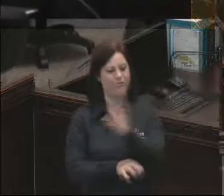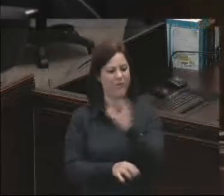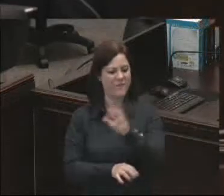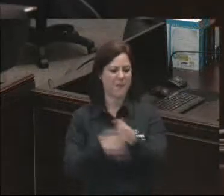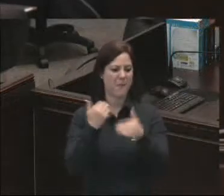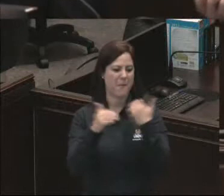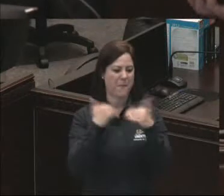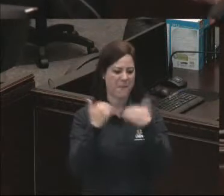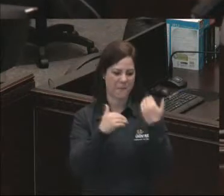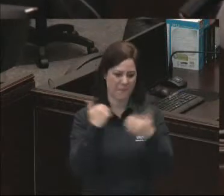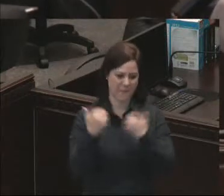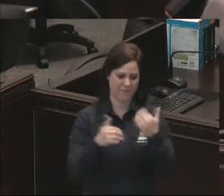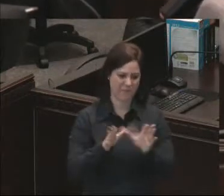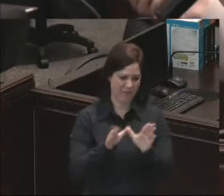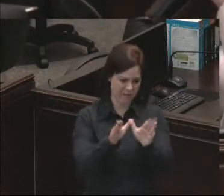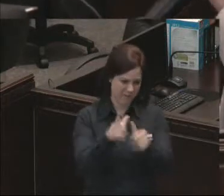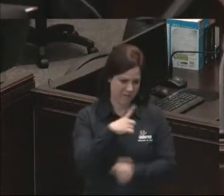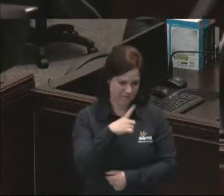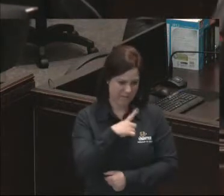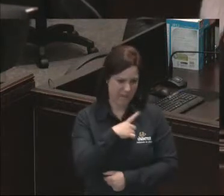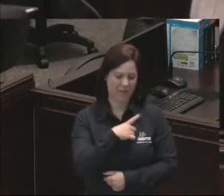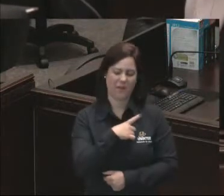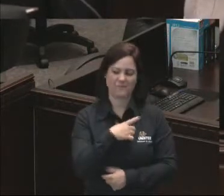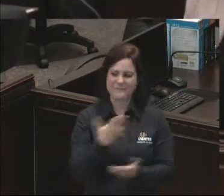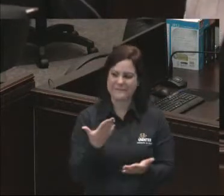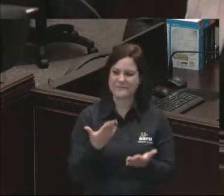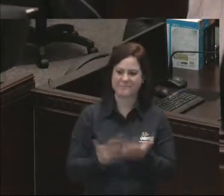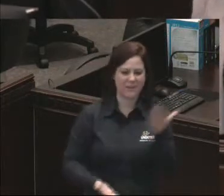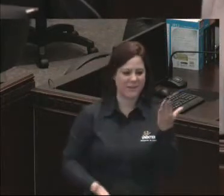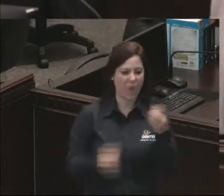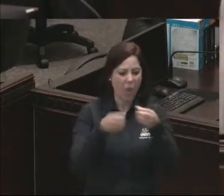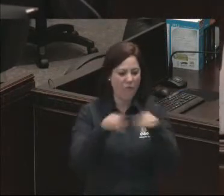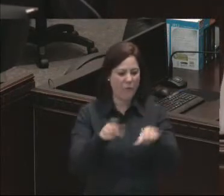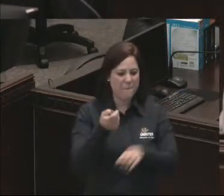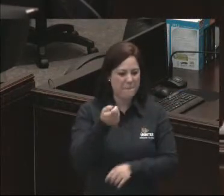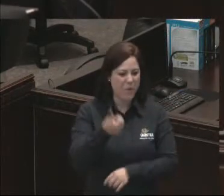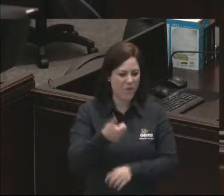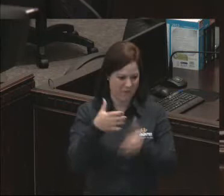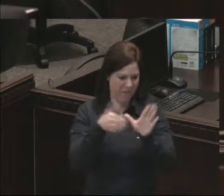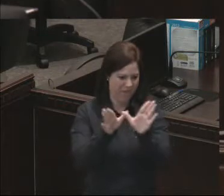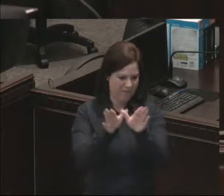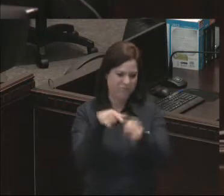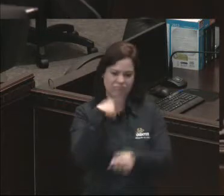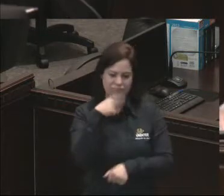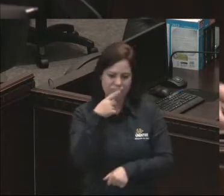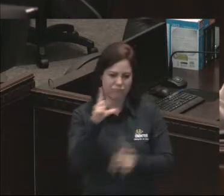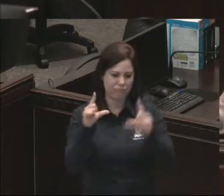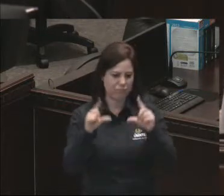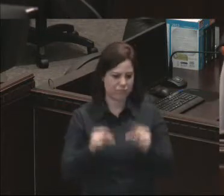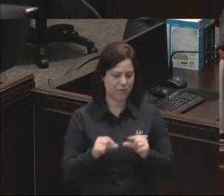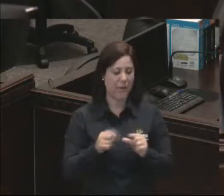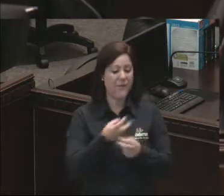falta, diminuía a casca dos ovos, e as aves, então, não podiam, podiam se reproduzir. Então,